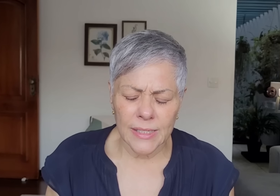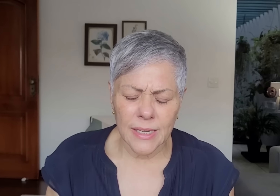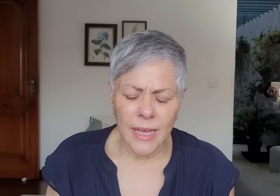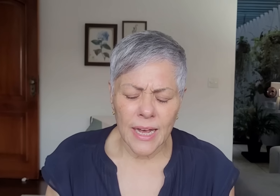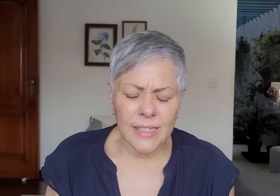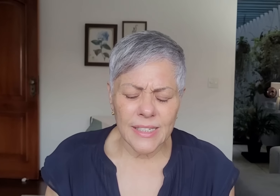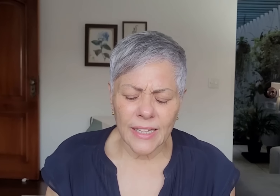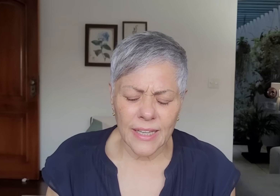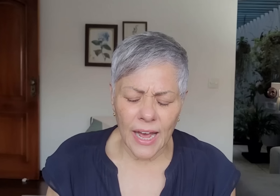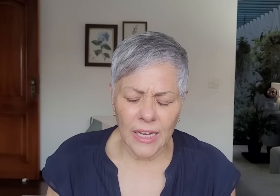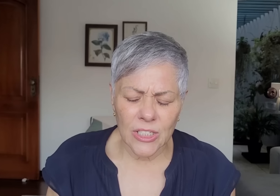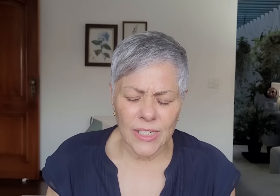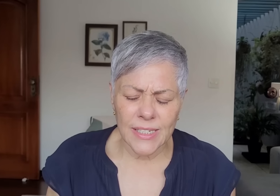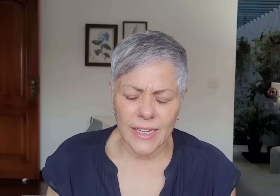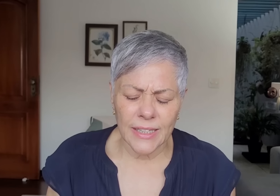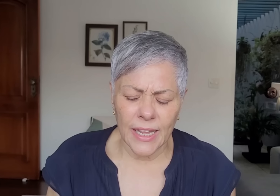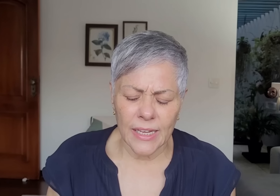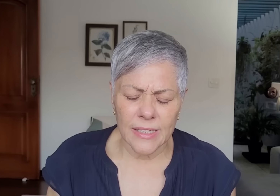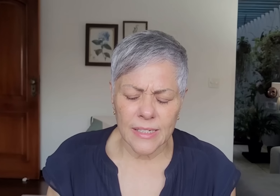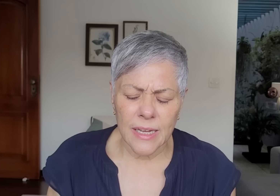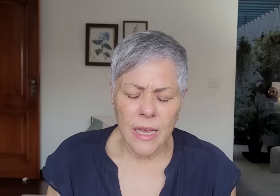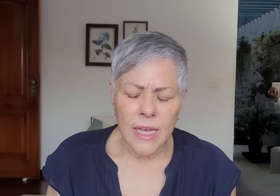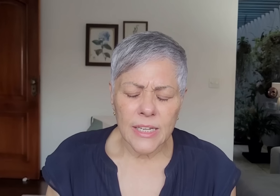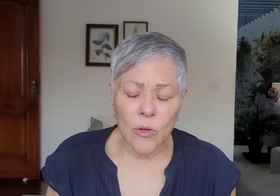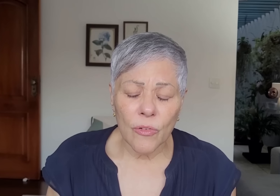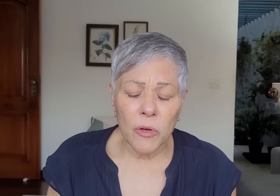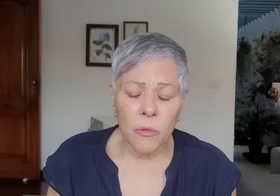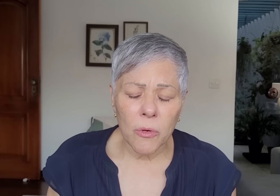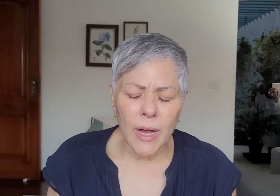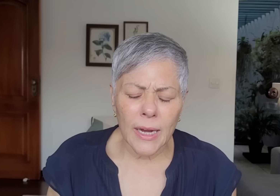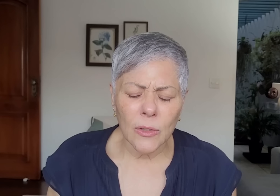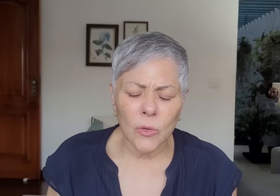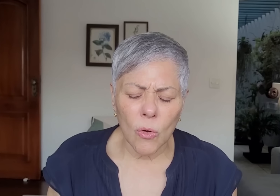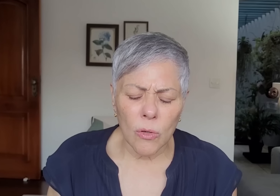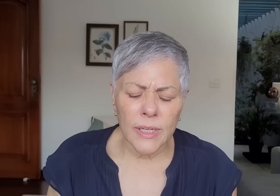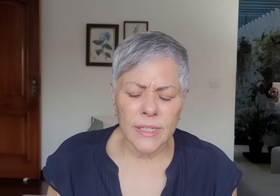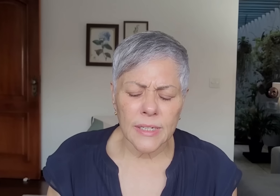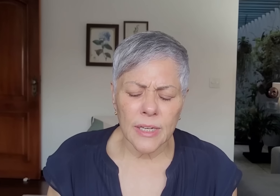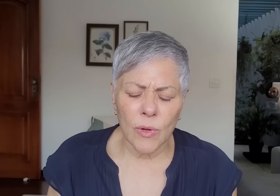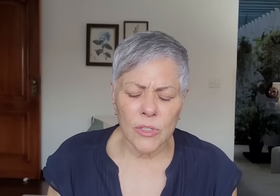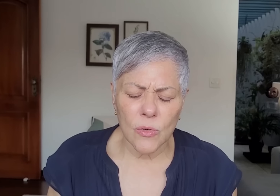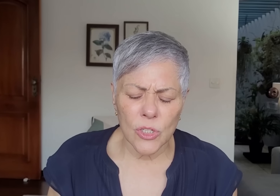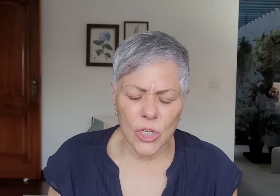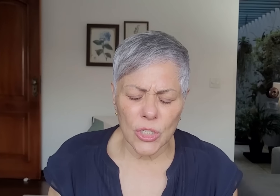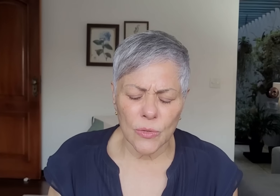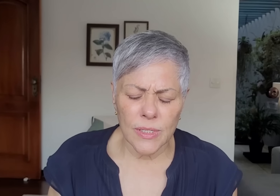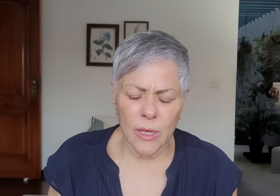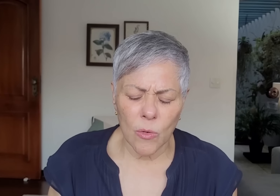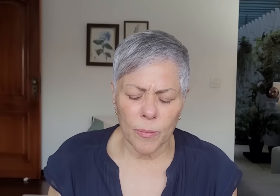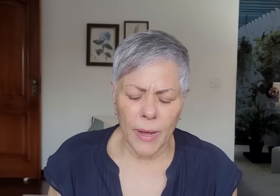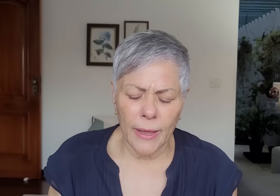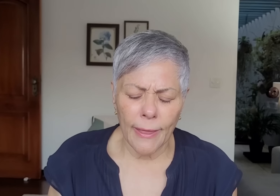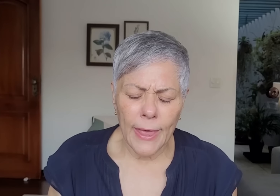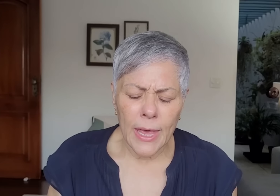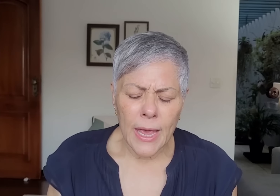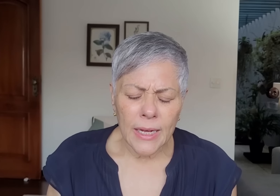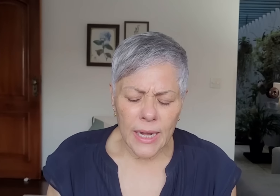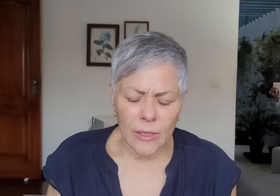espirituais ansiedade incertezas senhor eu venho colocar todas essas situações diante do senhor